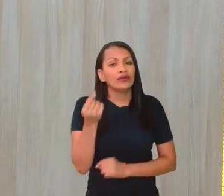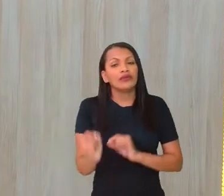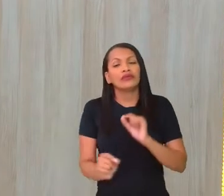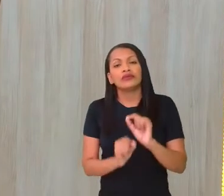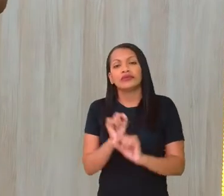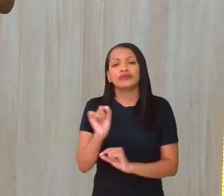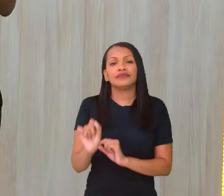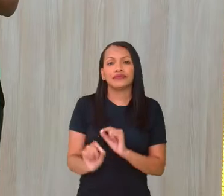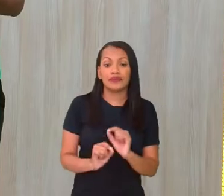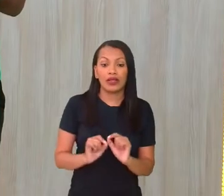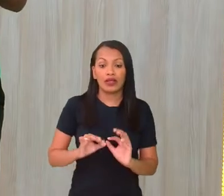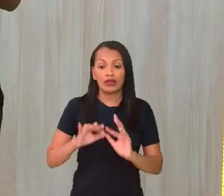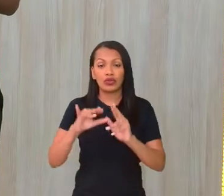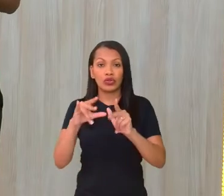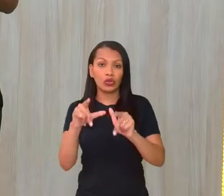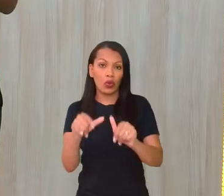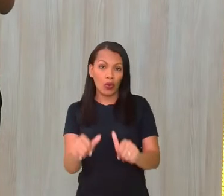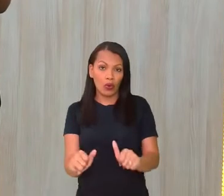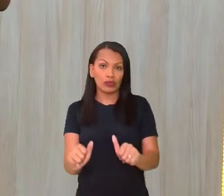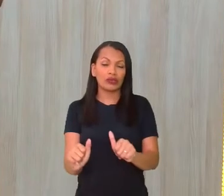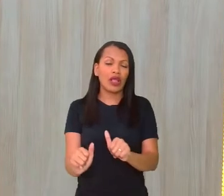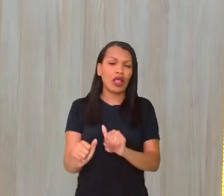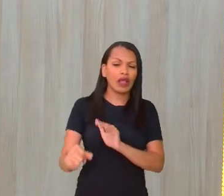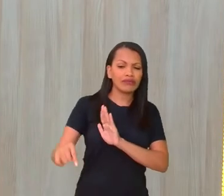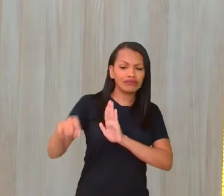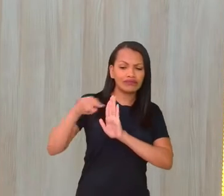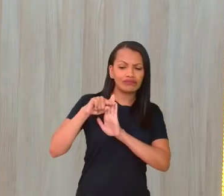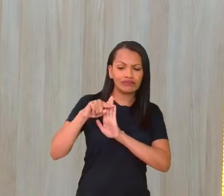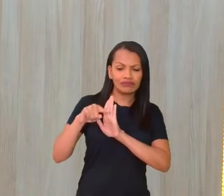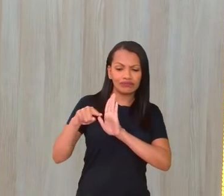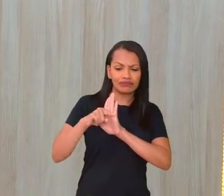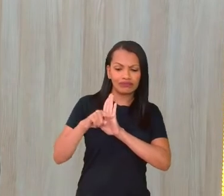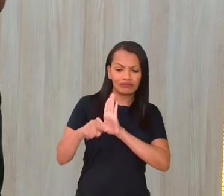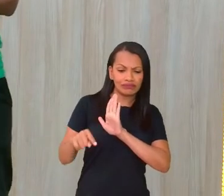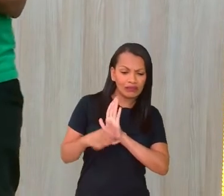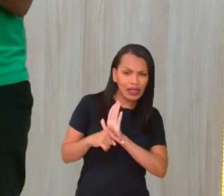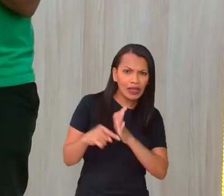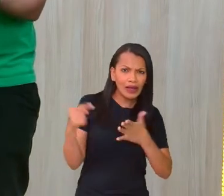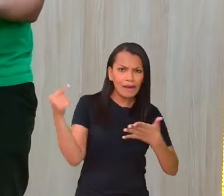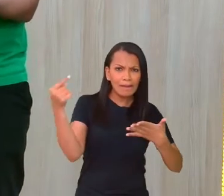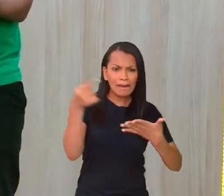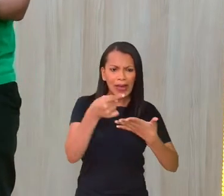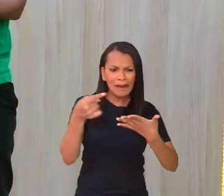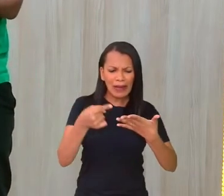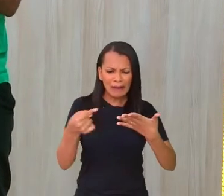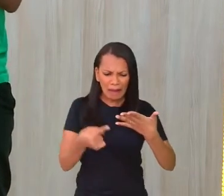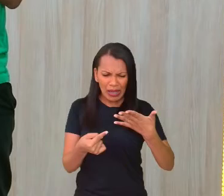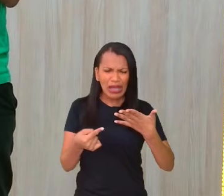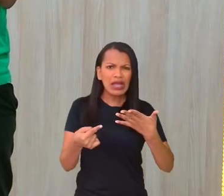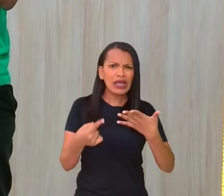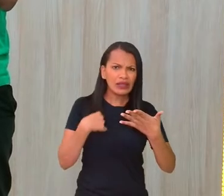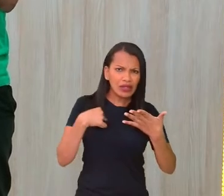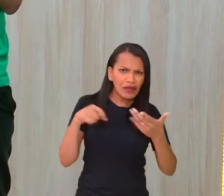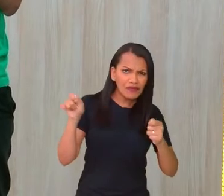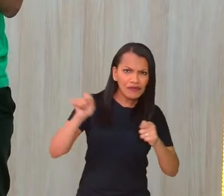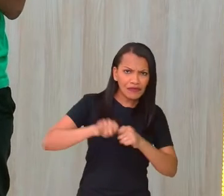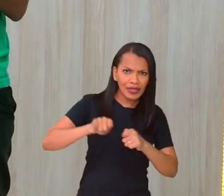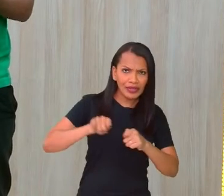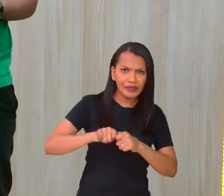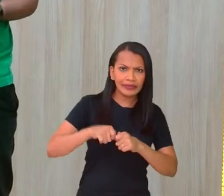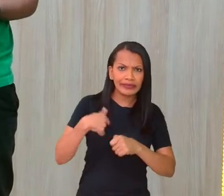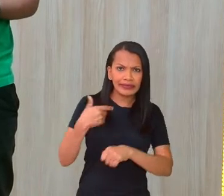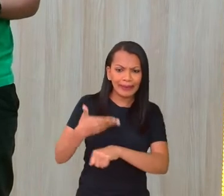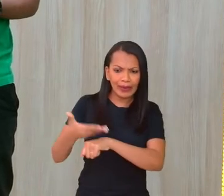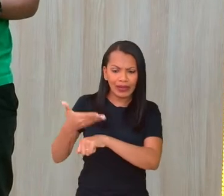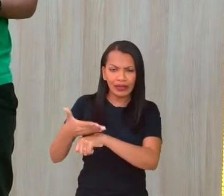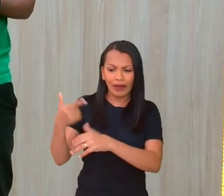né, todas essas medidas elas não estão sendo tomadas de forma efetiva, ou seja, não estão sendo colocadas em